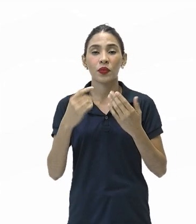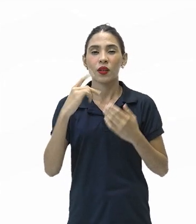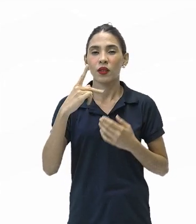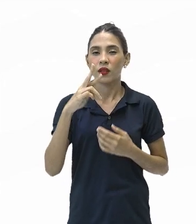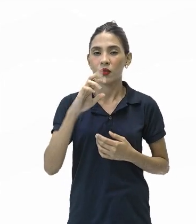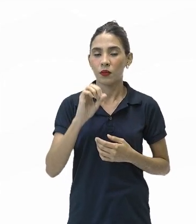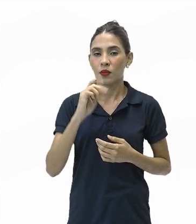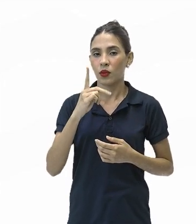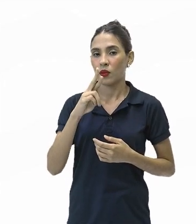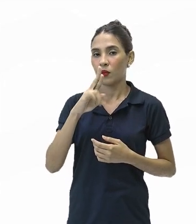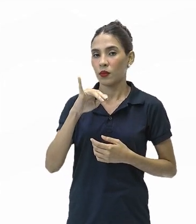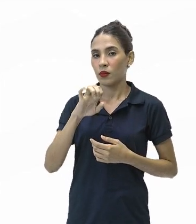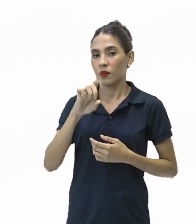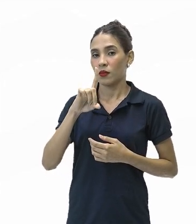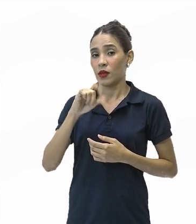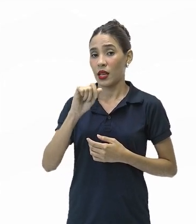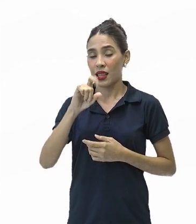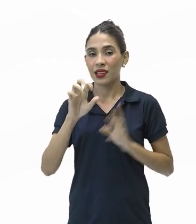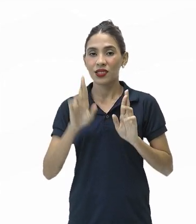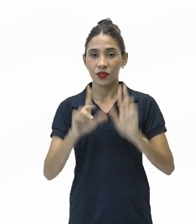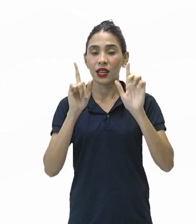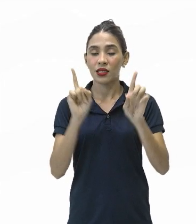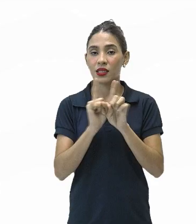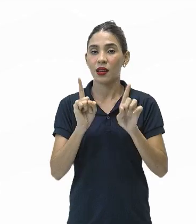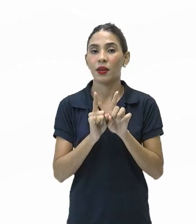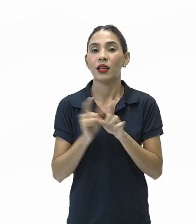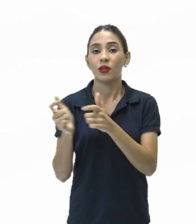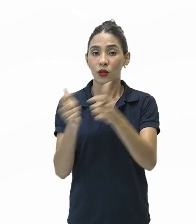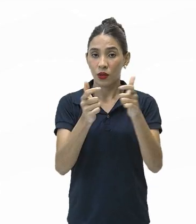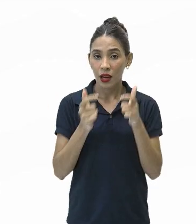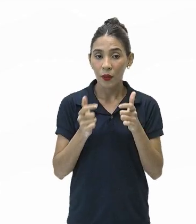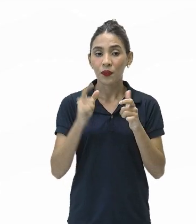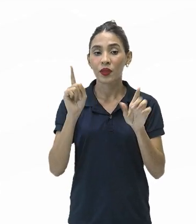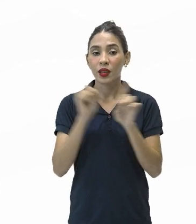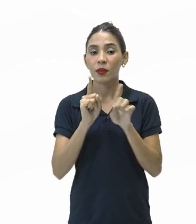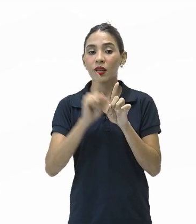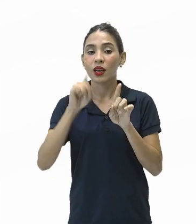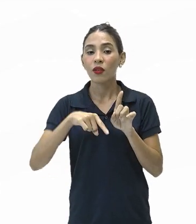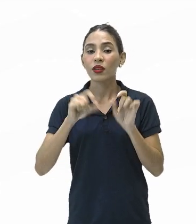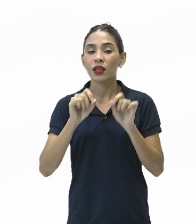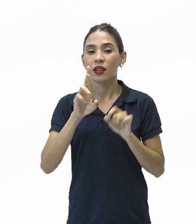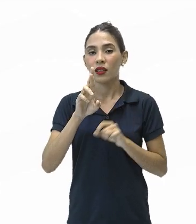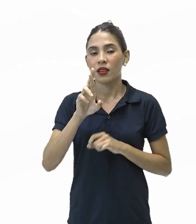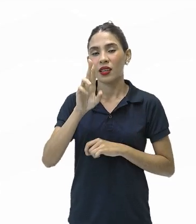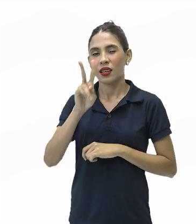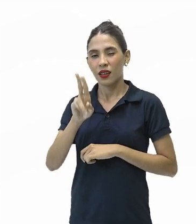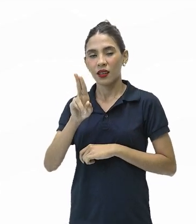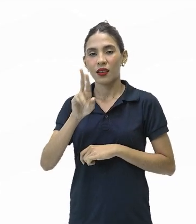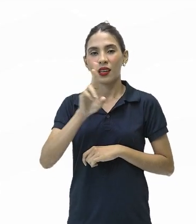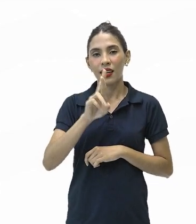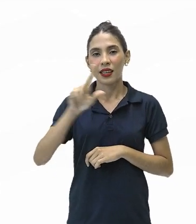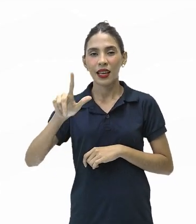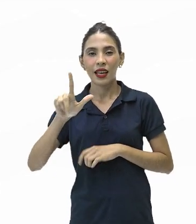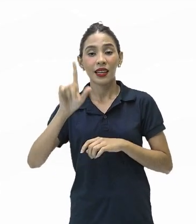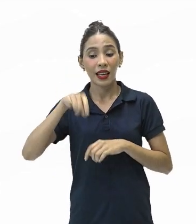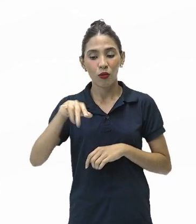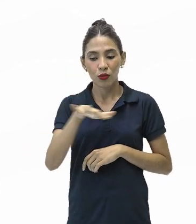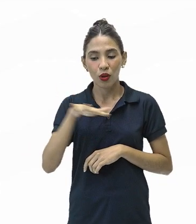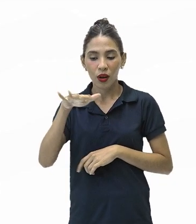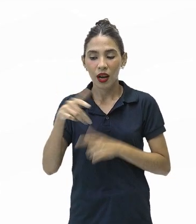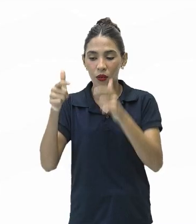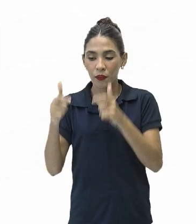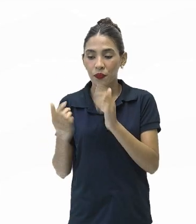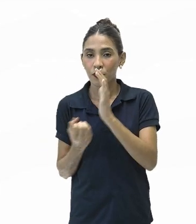propriedade, né, diferente das áreas de preservação permanente, a reserva legal ela é um espaço produtivo